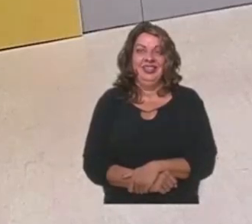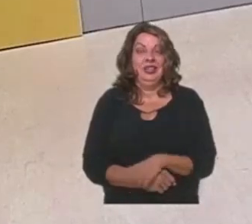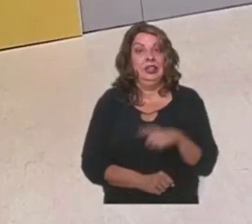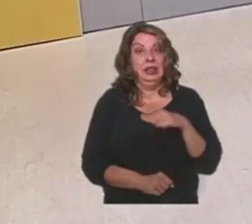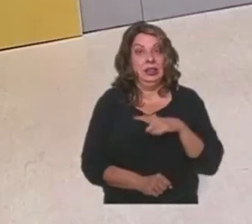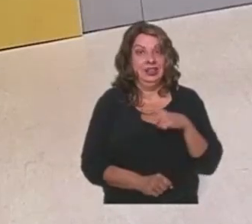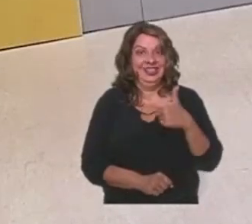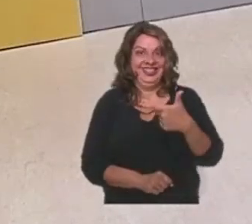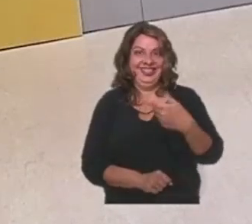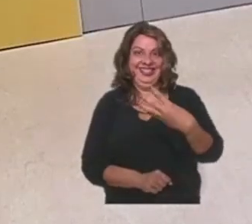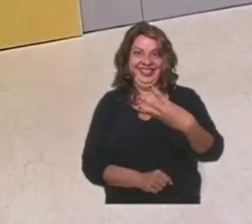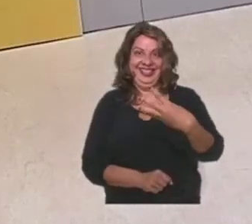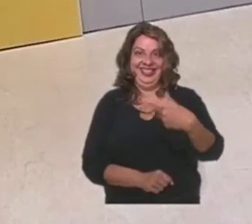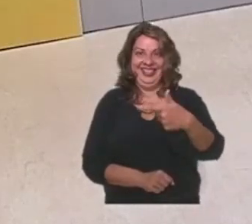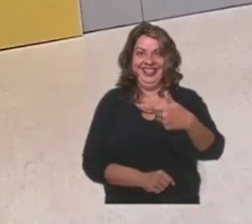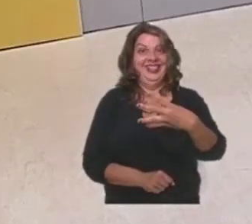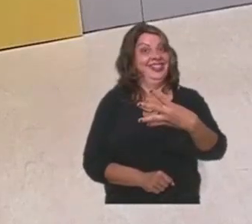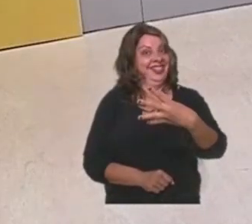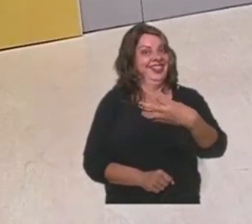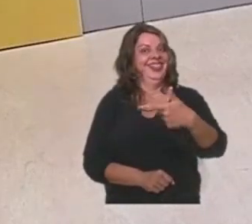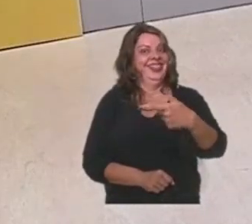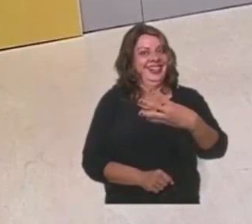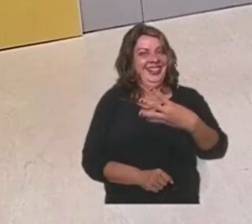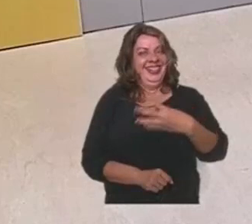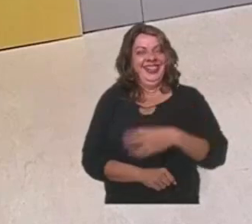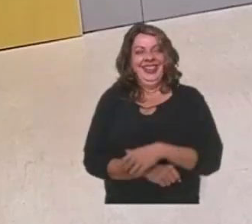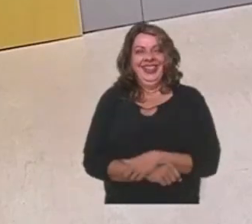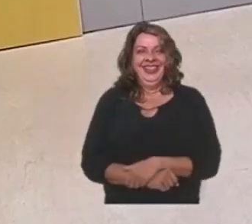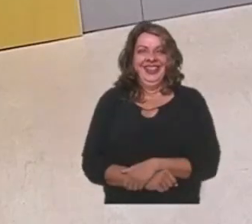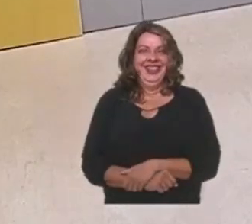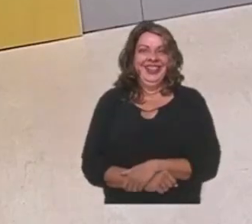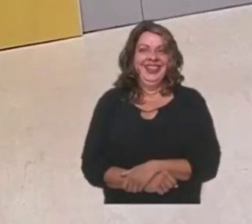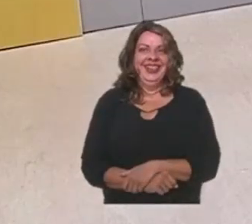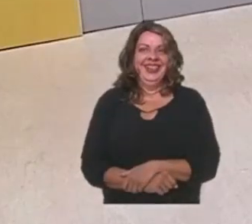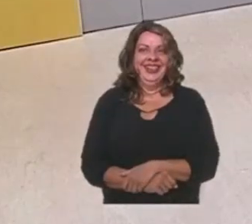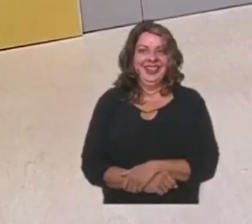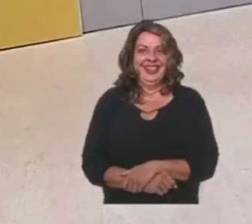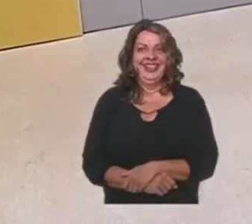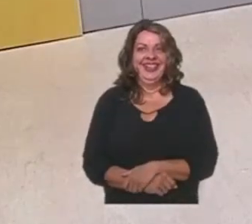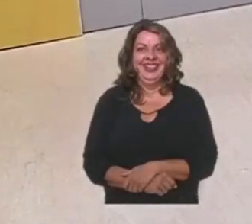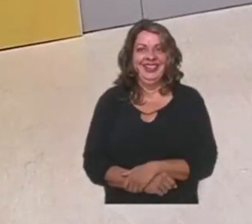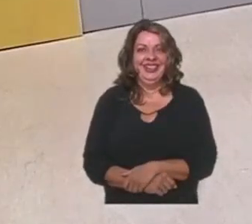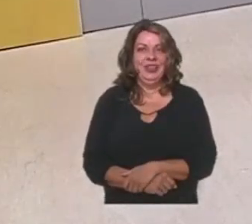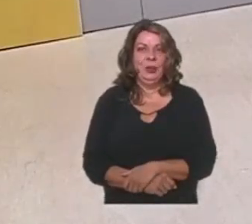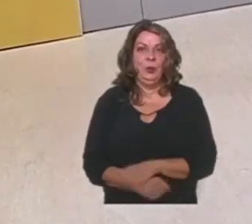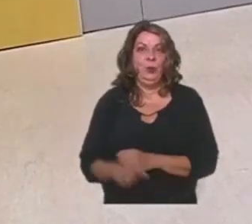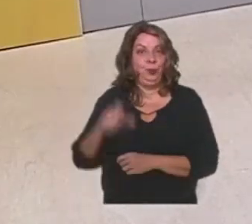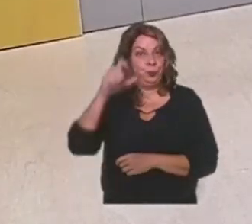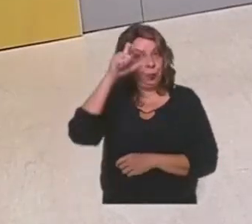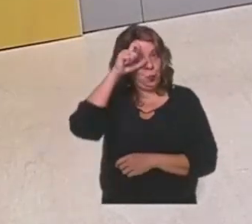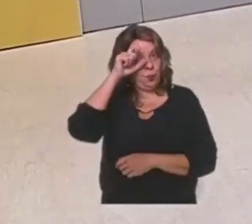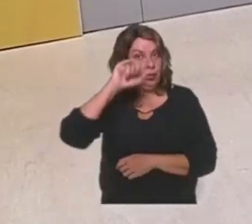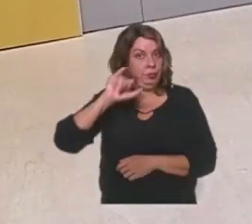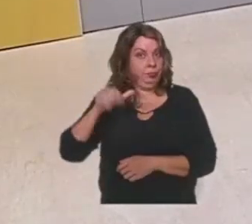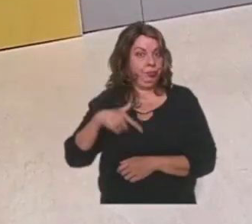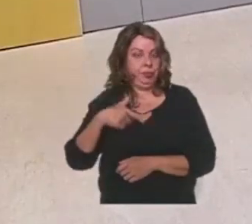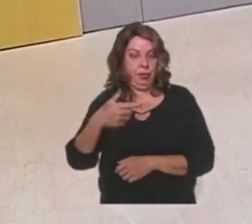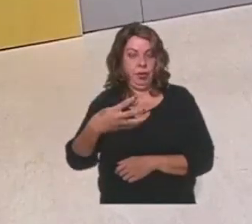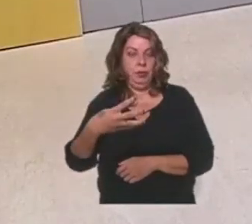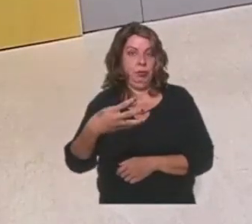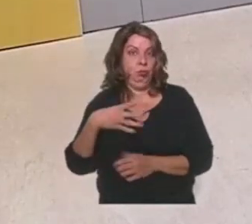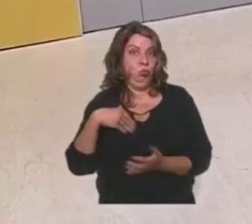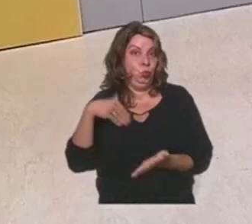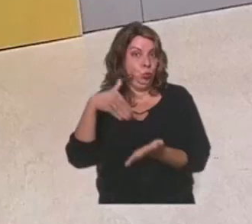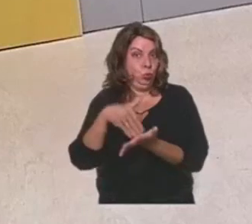Gente, 24. Marque aí o 24. 24. Alô, alô, Jaque, 24. A última